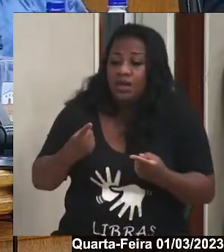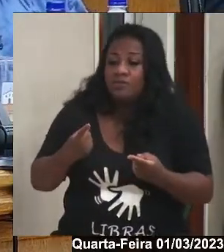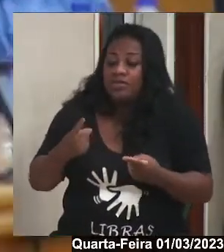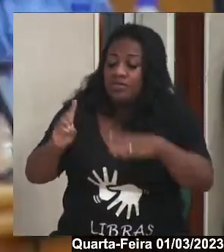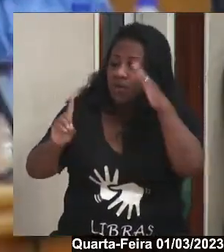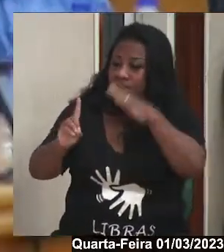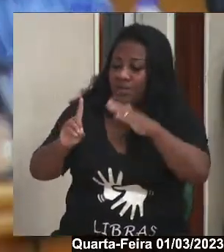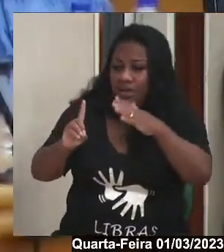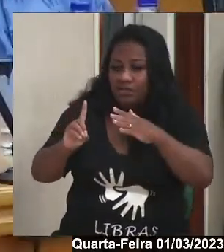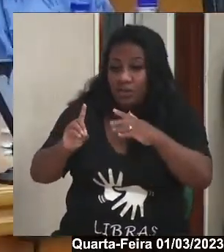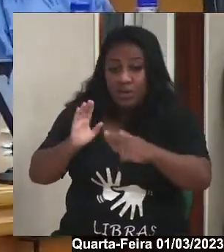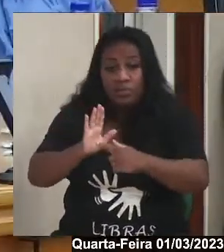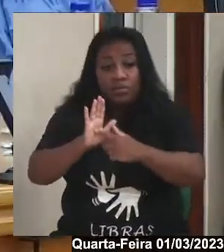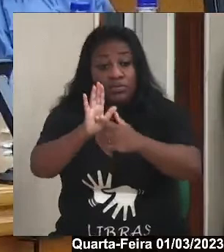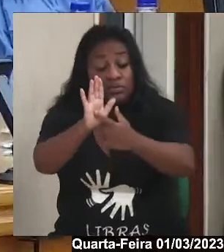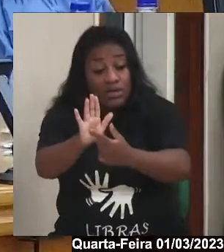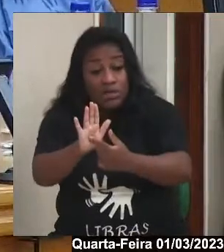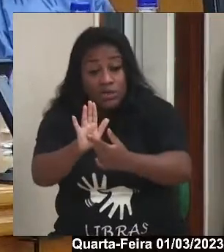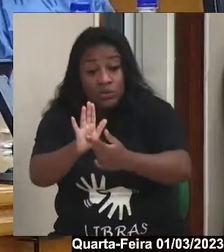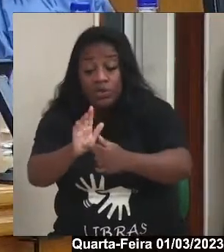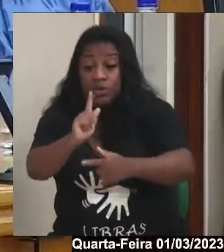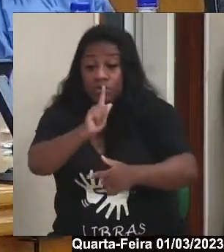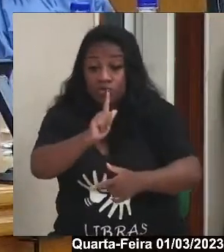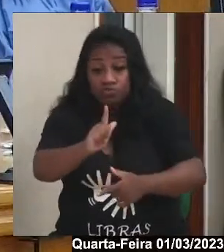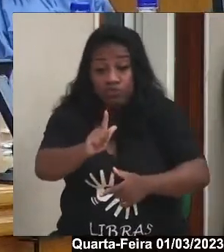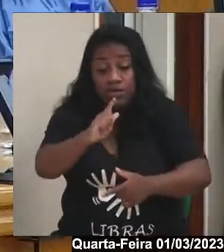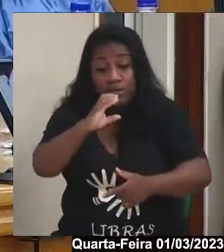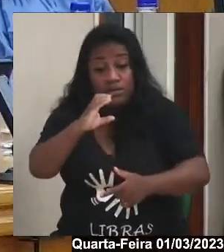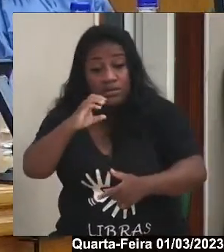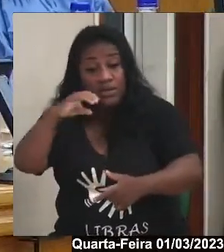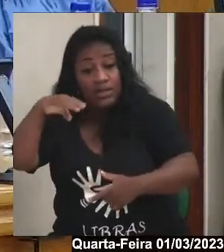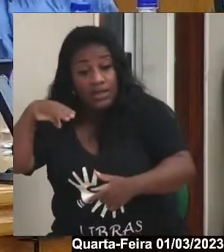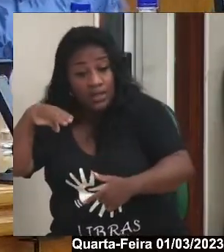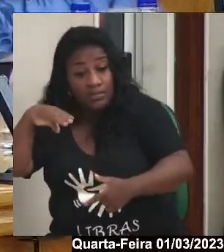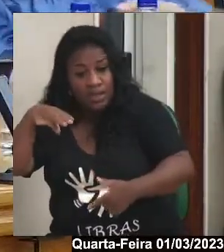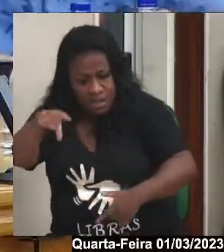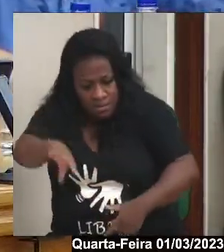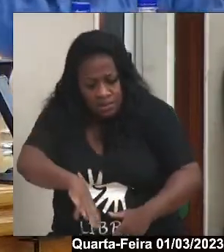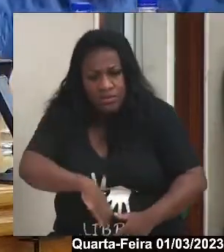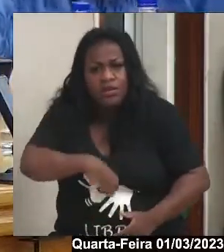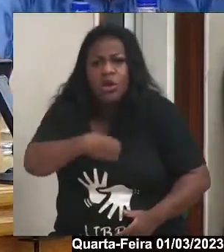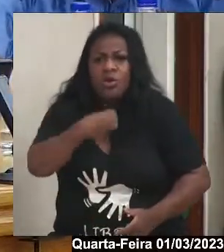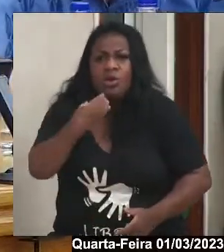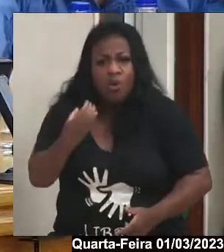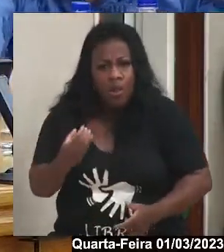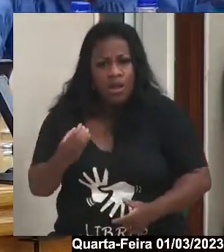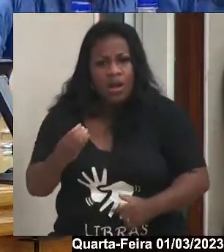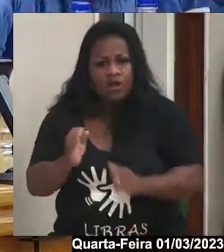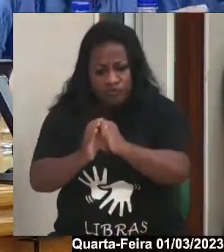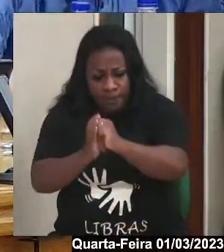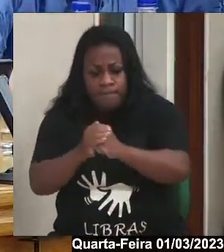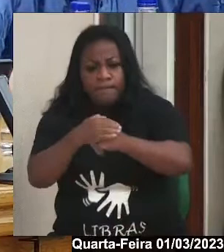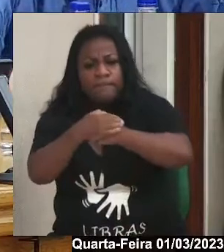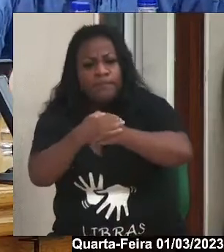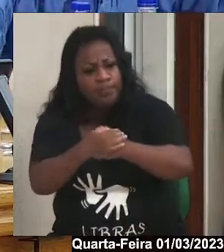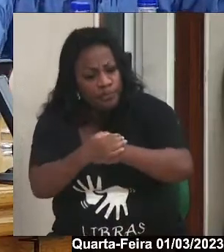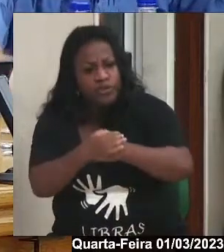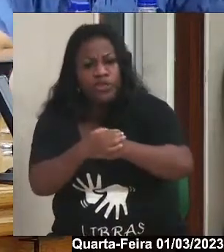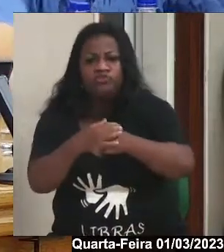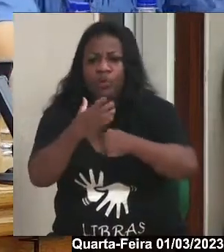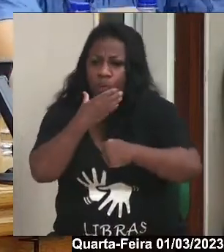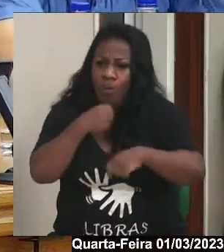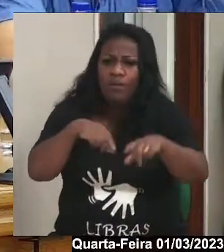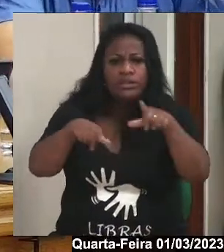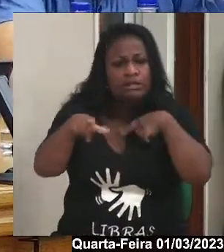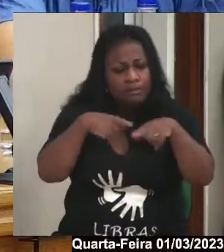corajoso, não porque saiu para matar, mas corajoso pelo que fez, porque ele protegeu ali um cidadão, um pai de família,